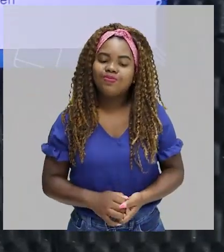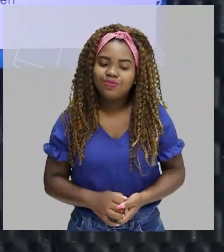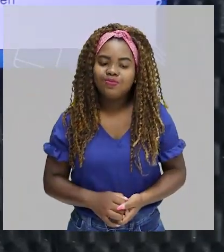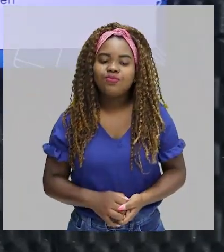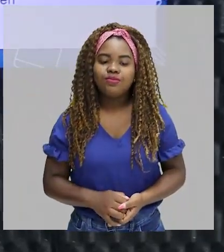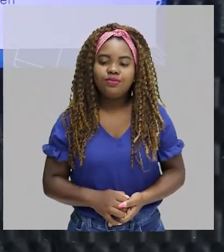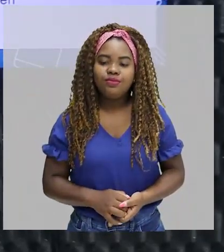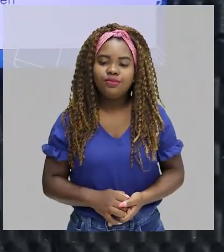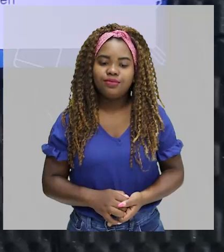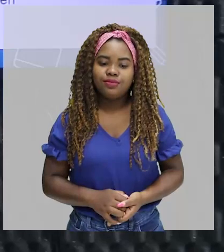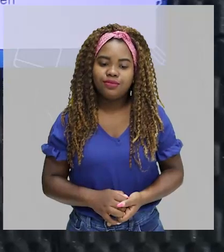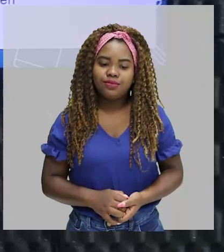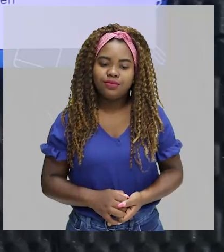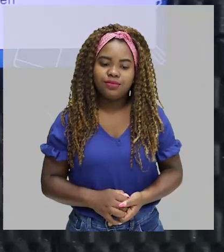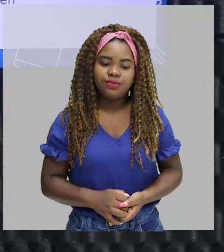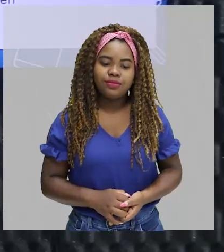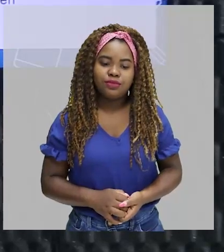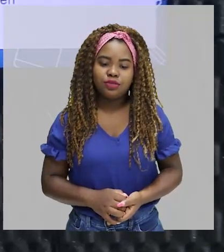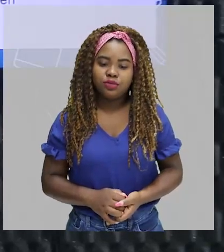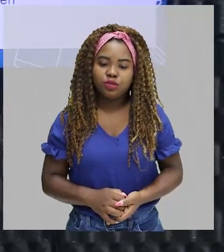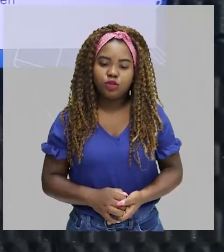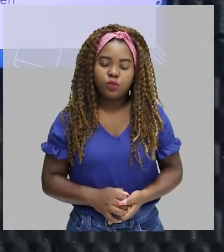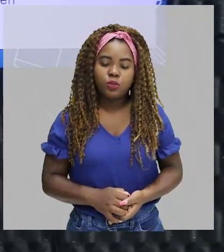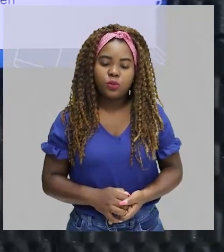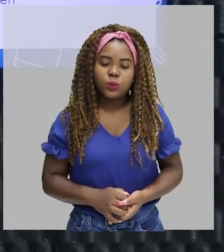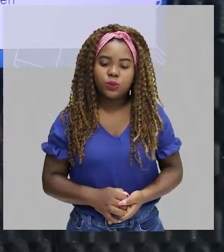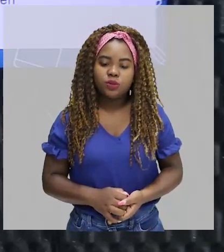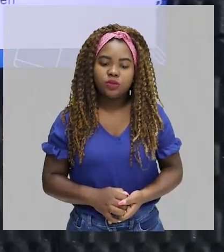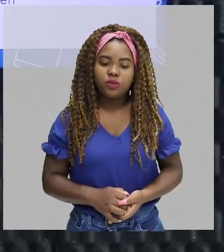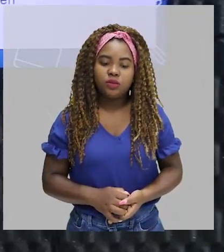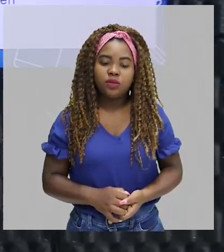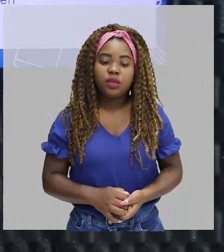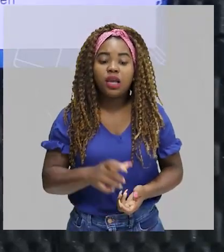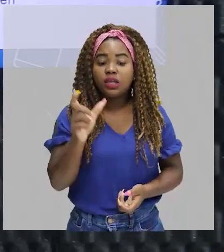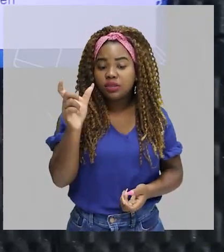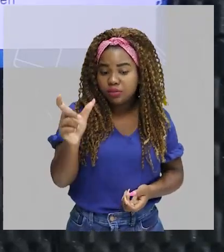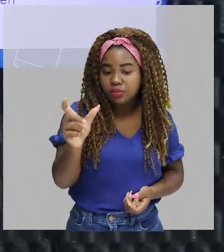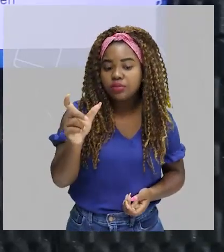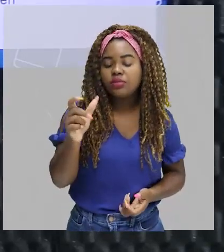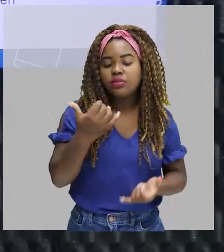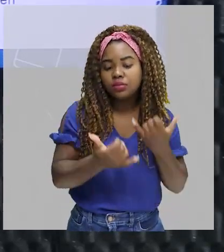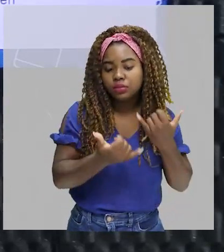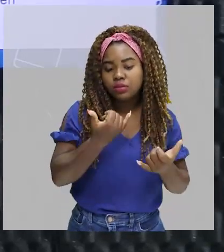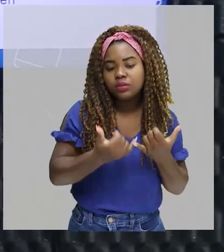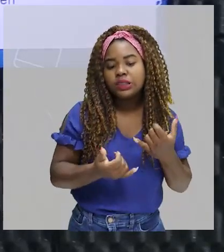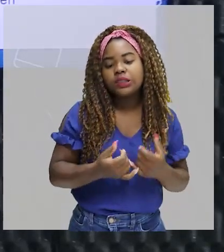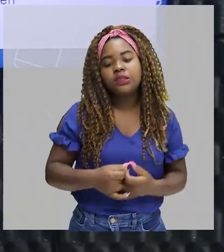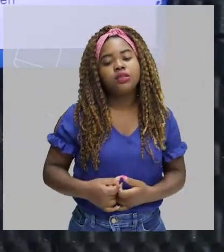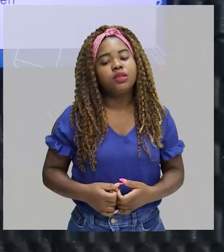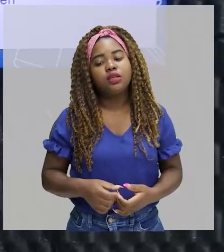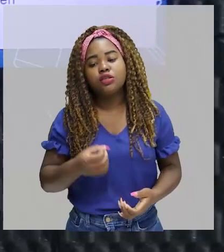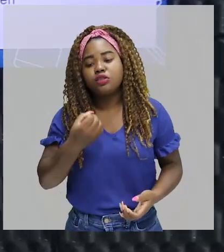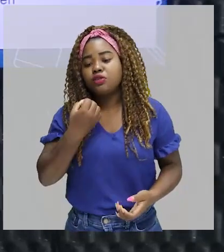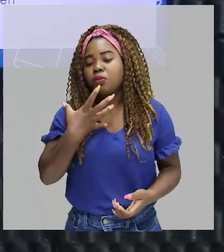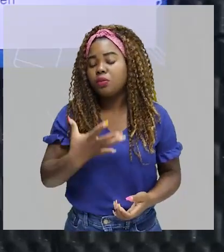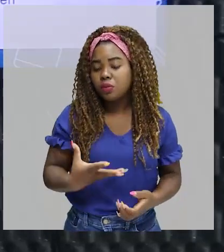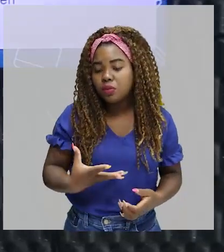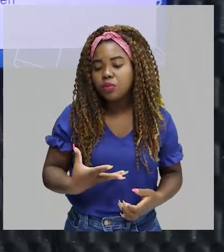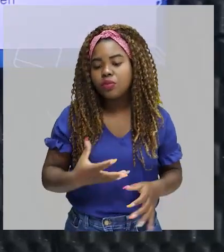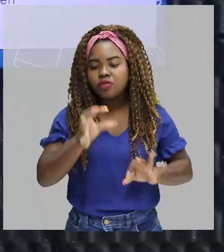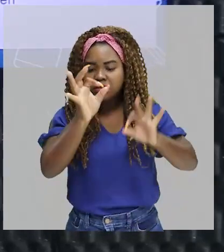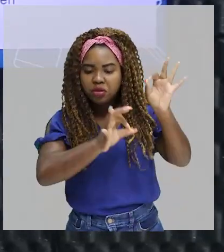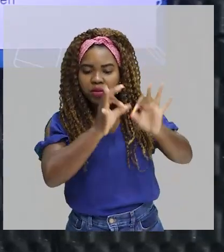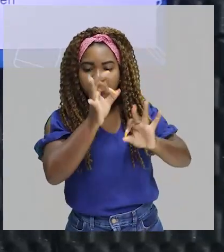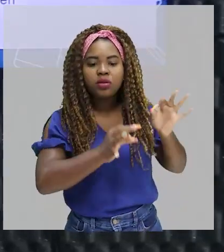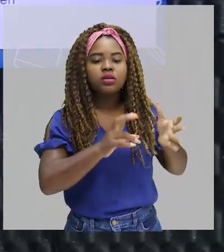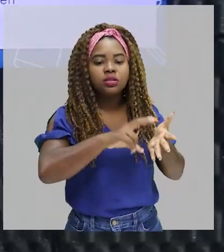a great way to build vocabulary. Elas são uma ótima forma de você construir vocabulário. Porque